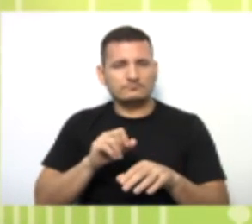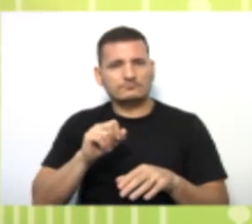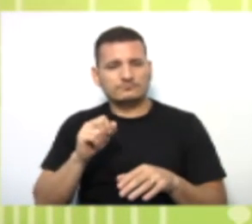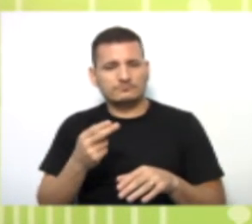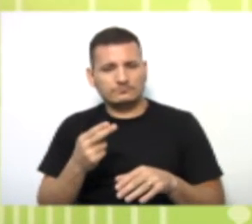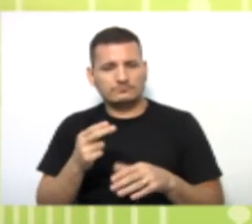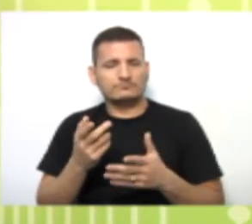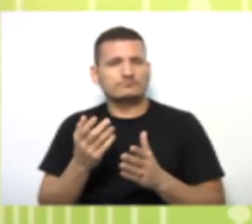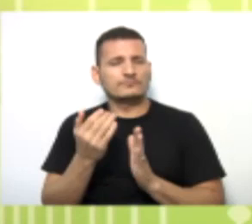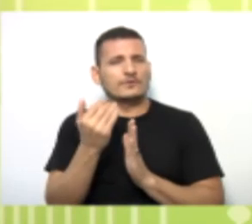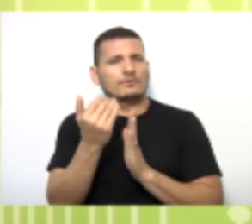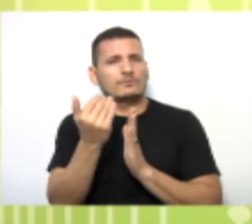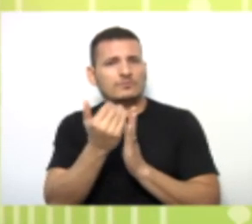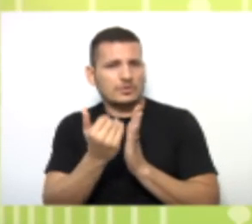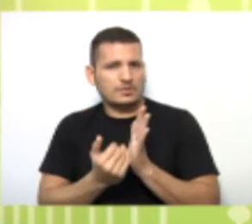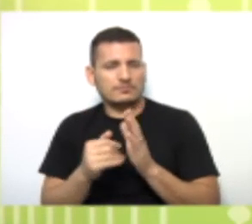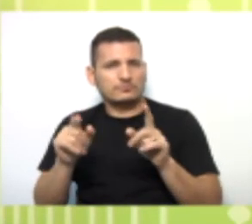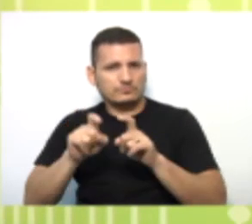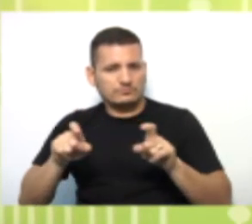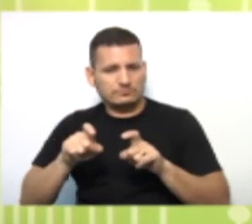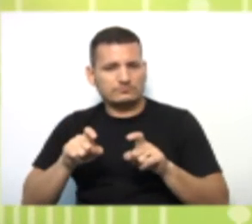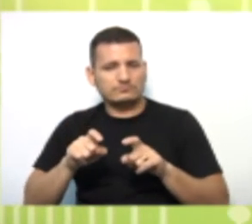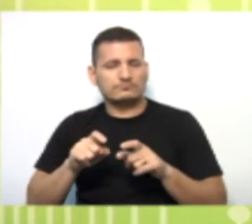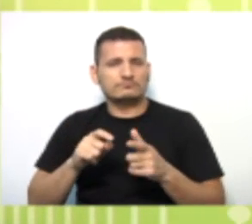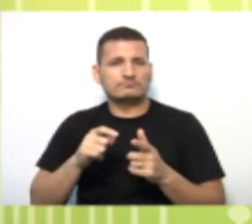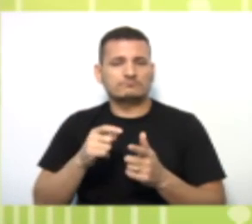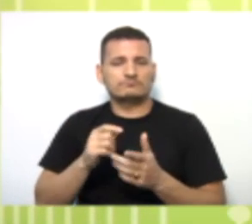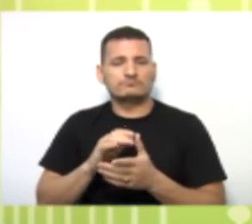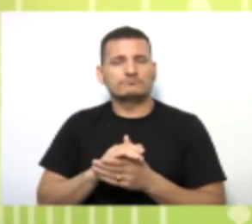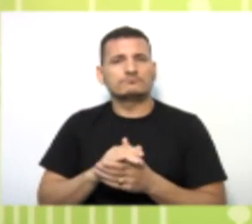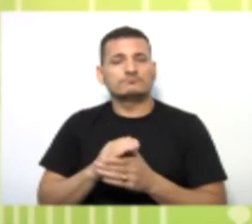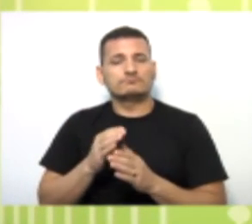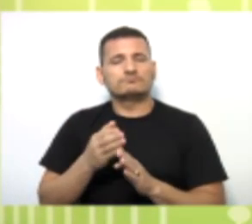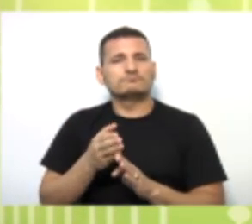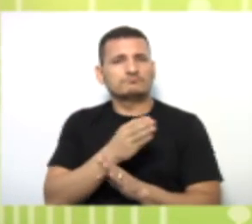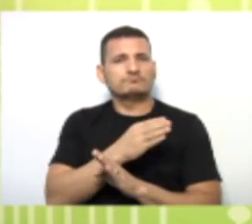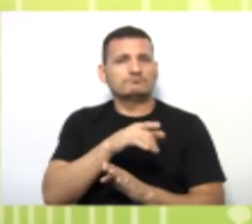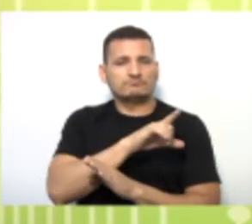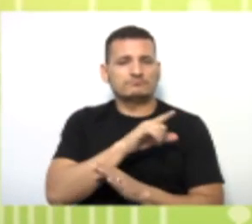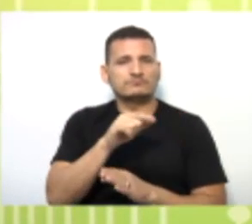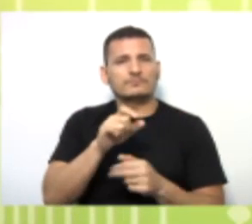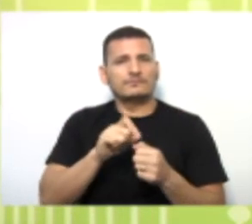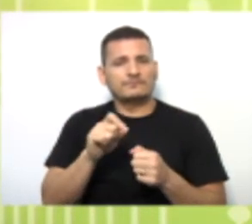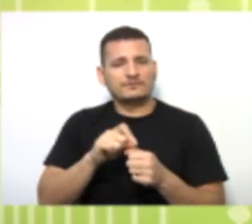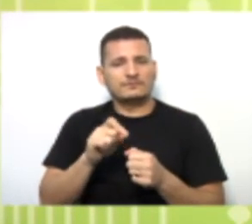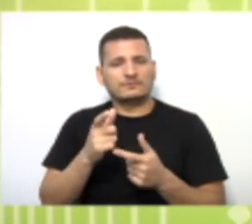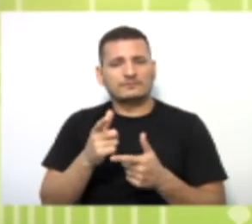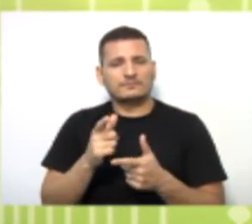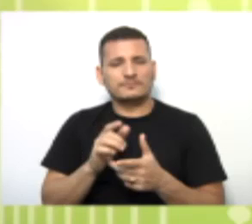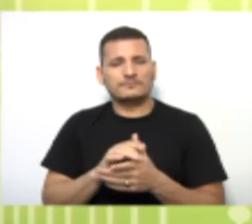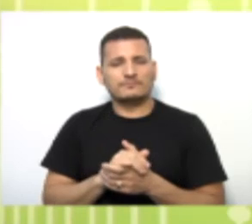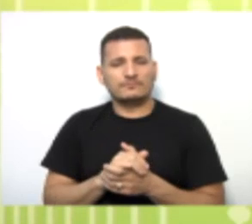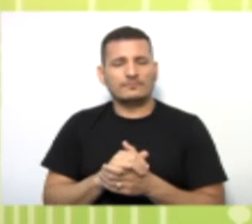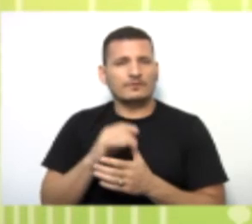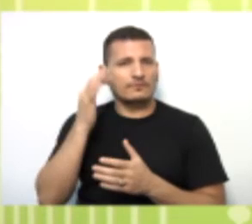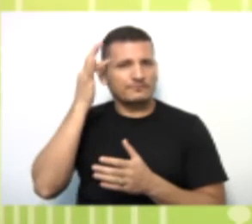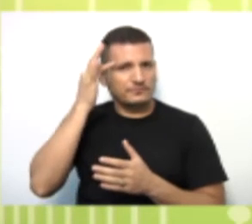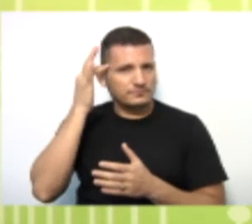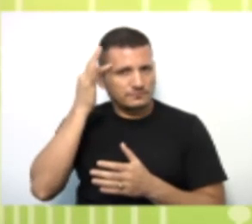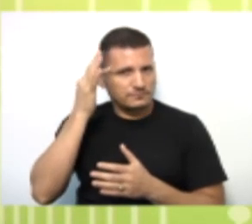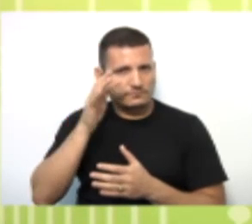desenvolver super programas de computadores, muitos deles, professor, você sabia que foram fazer alguns anos de lógica, ou de